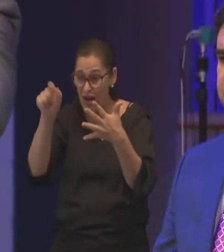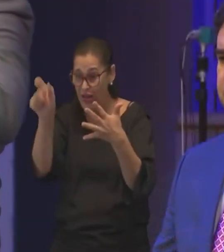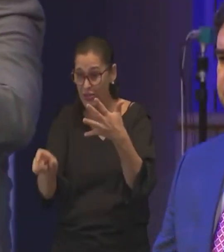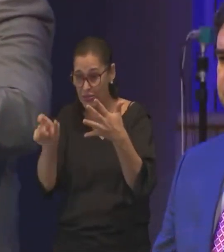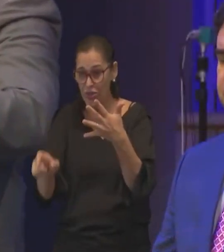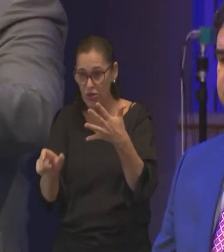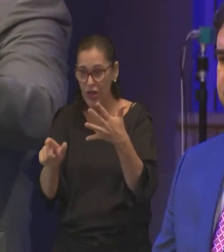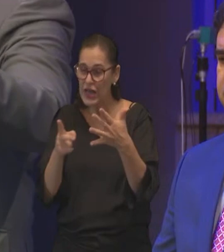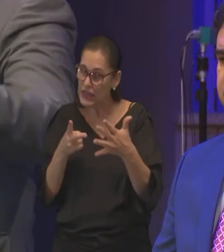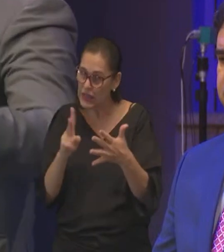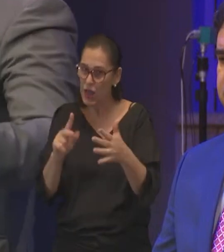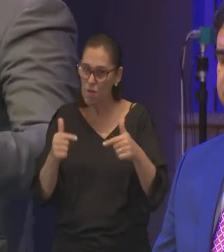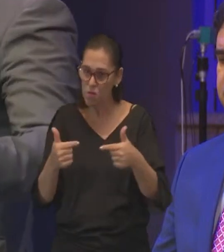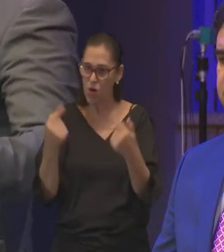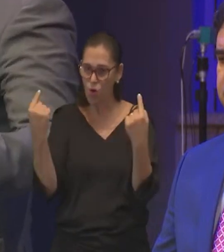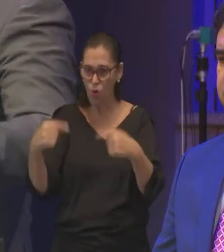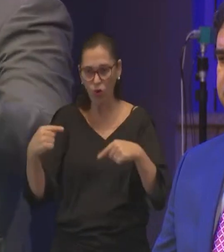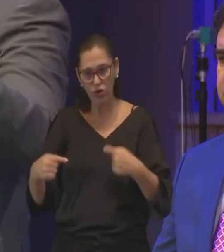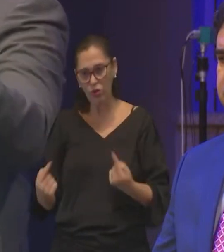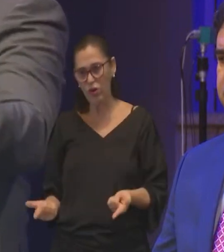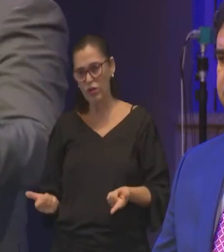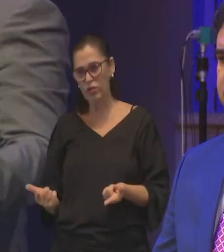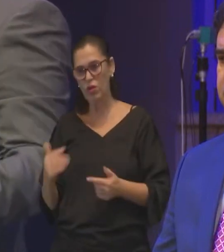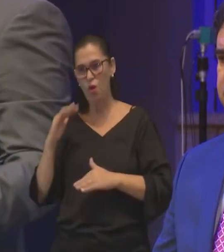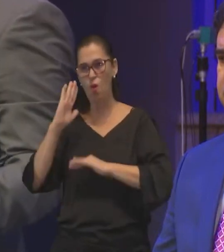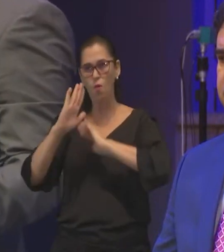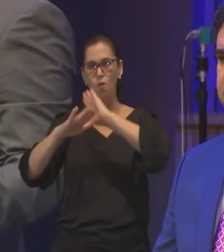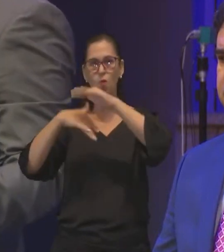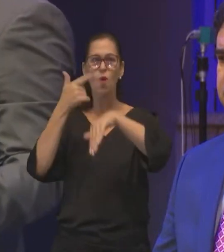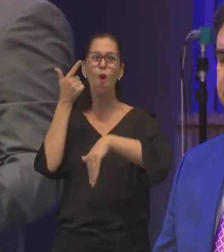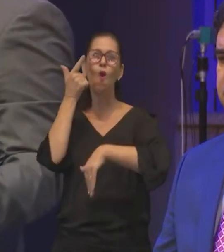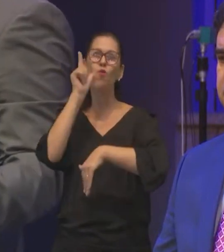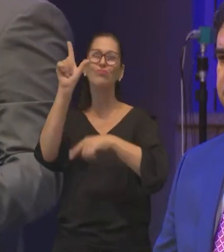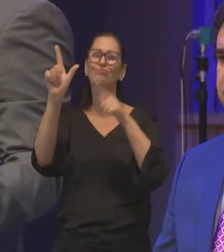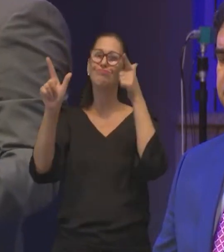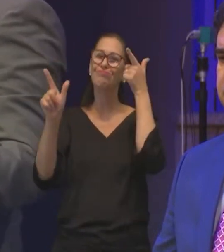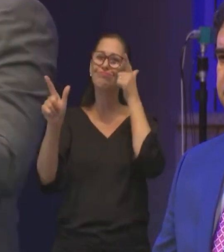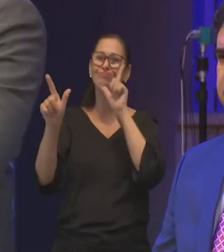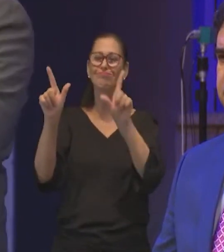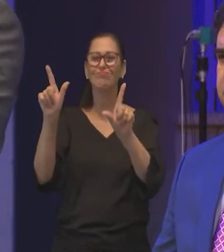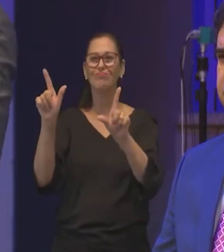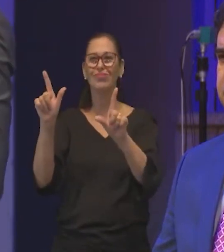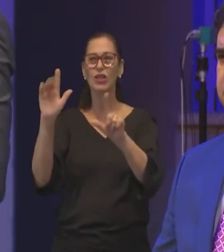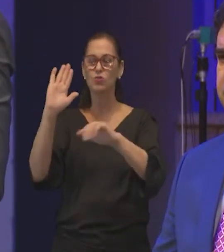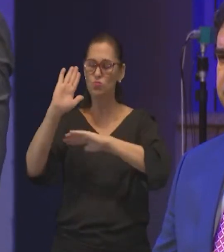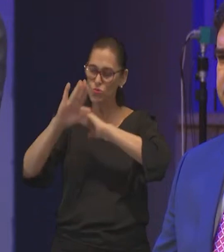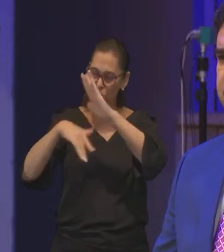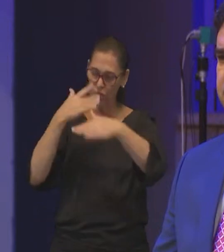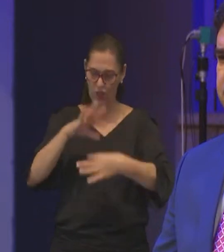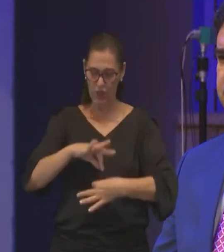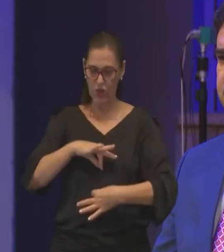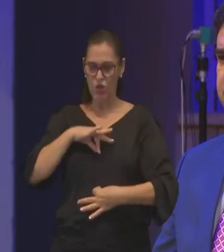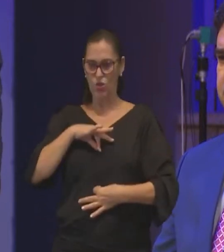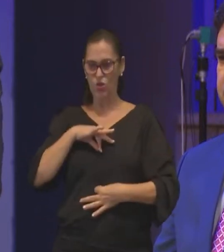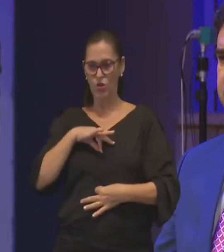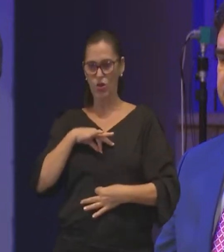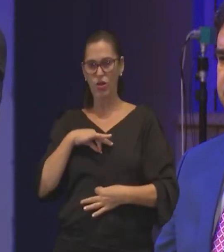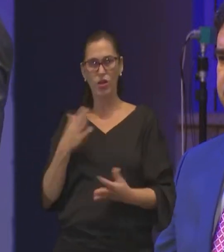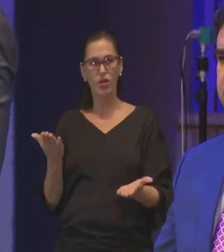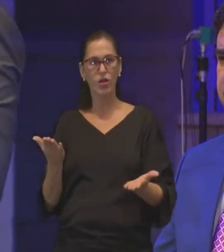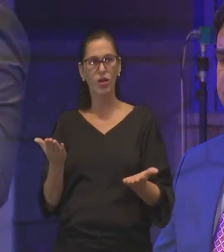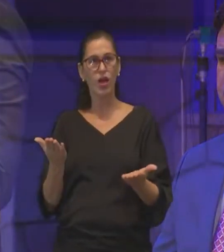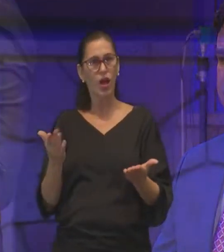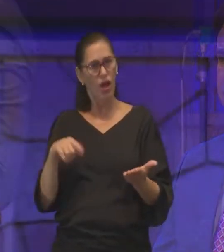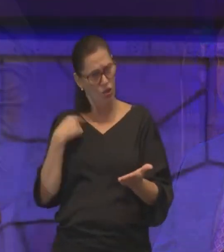sempre enfrentaram oposições num processo de conquista. De desenvolvimento espiritual com o crente não é